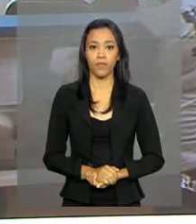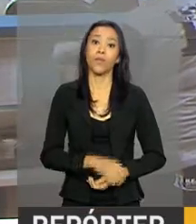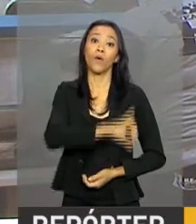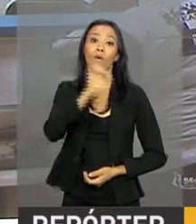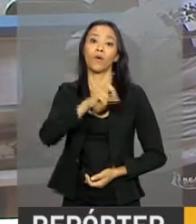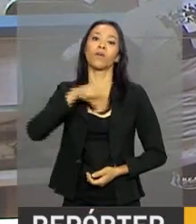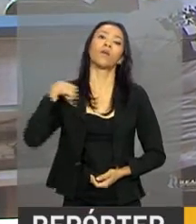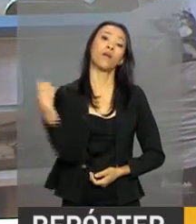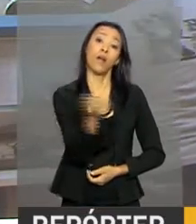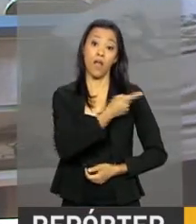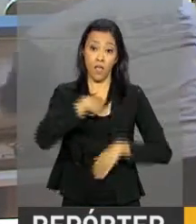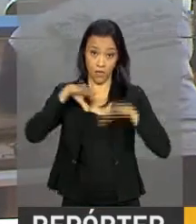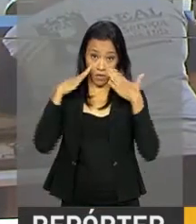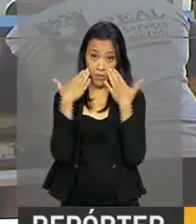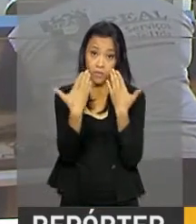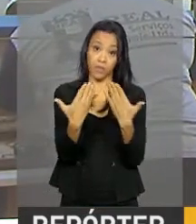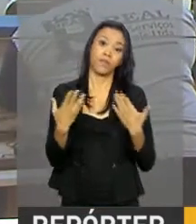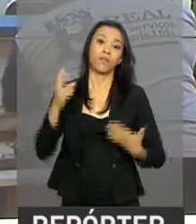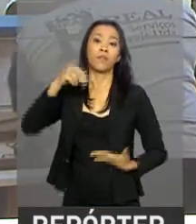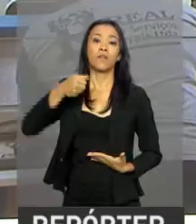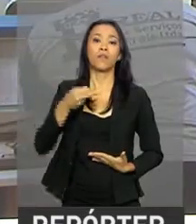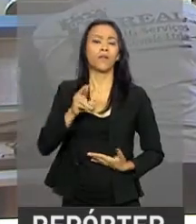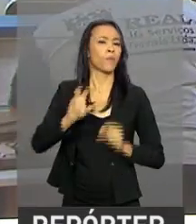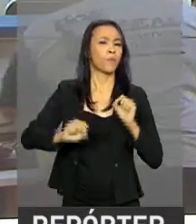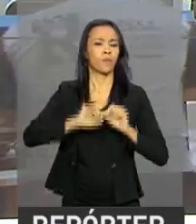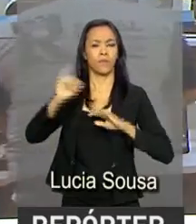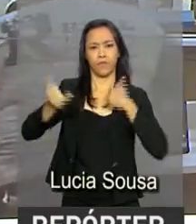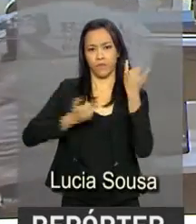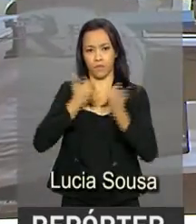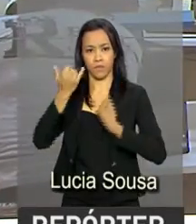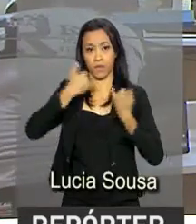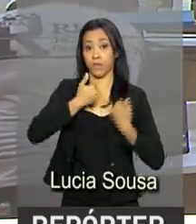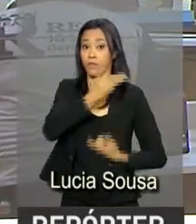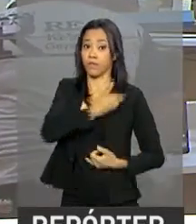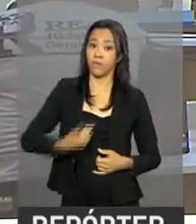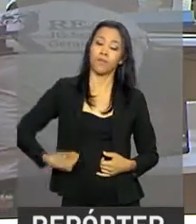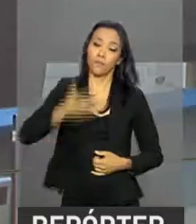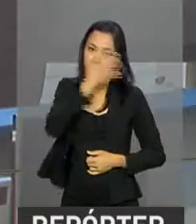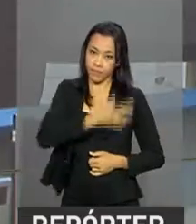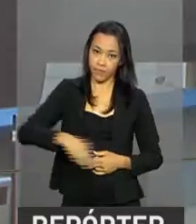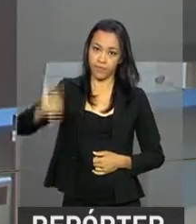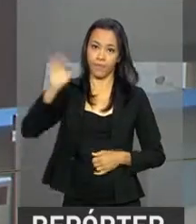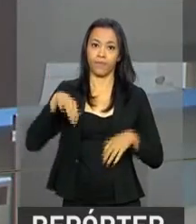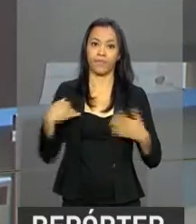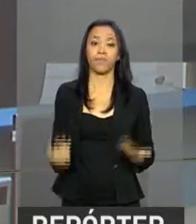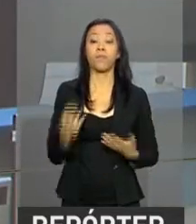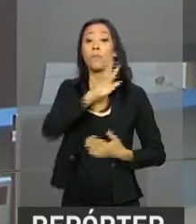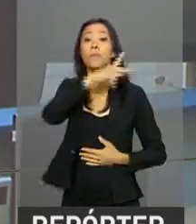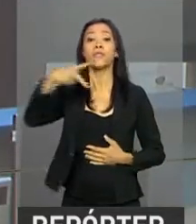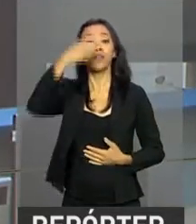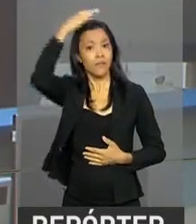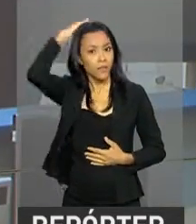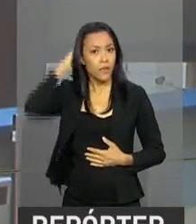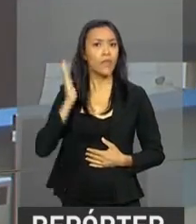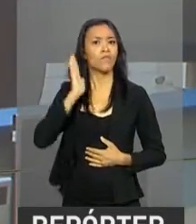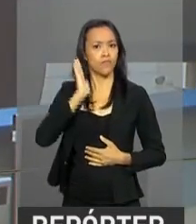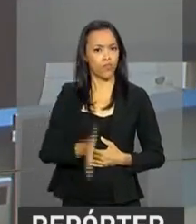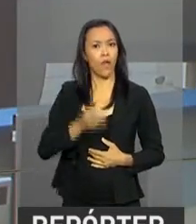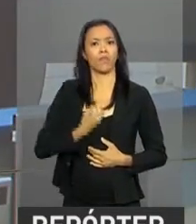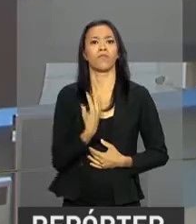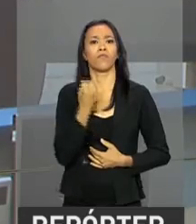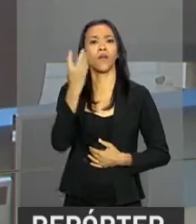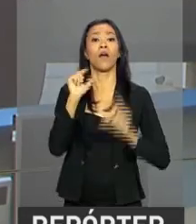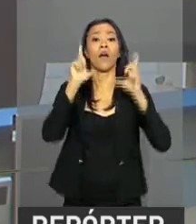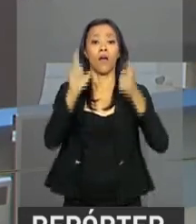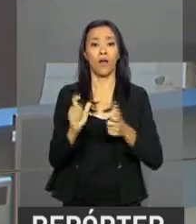Olá, estamos de volta com o repórter NBR e as notícias do governo federal. O presidente Michel Temer está a caminho do Japão